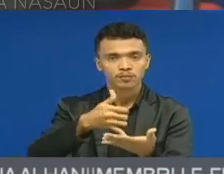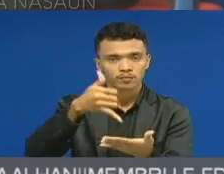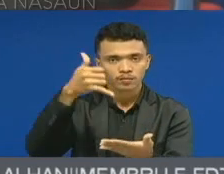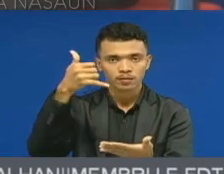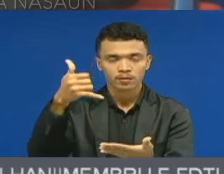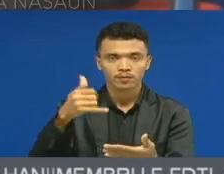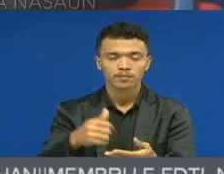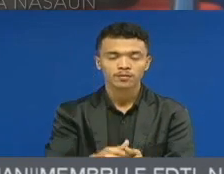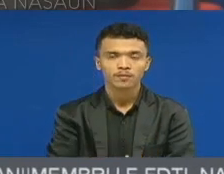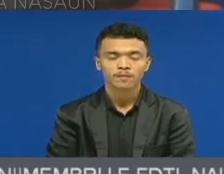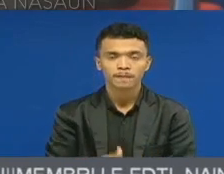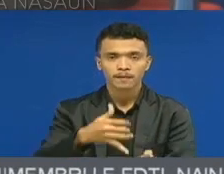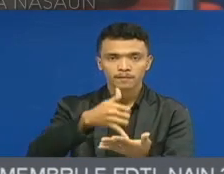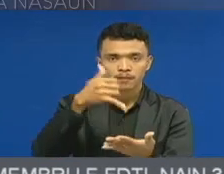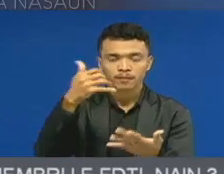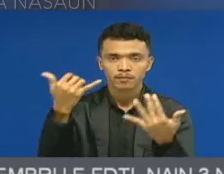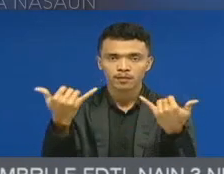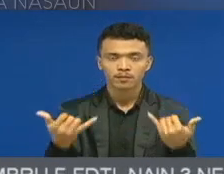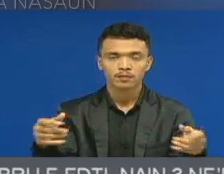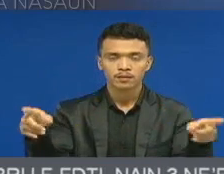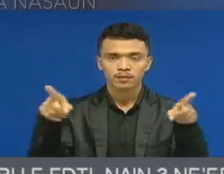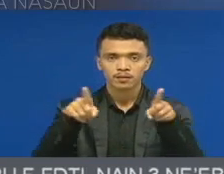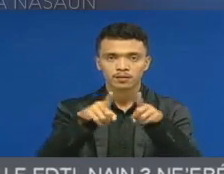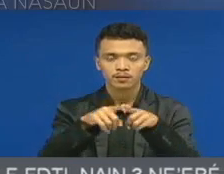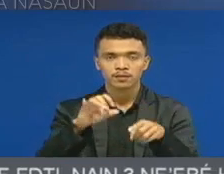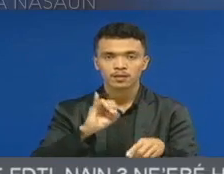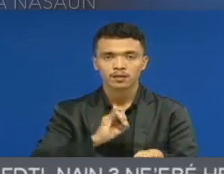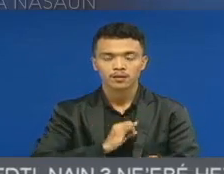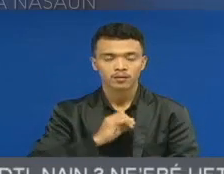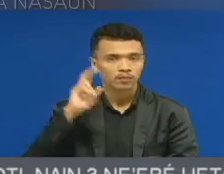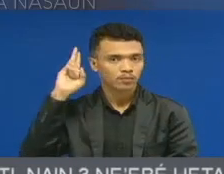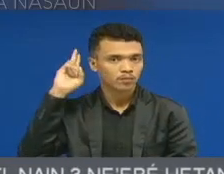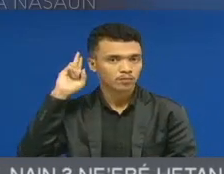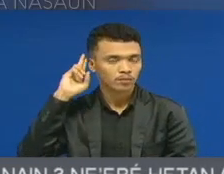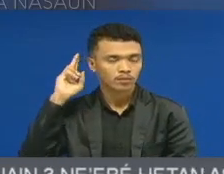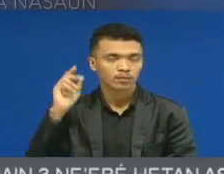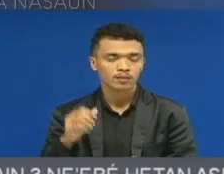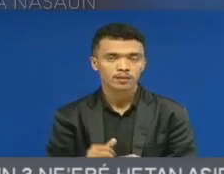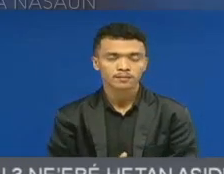E premio de ne parece honesta ma ulu kaurona e tenia